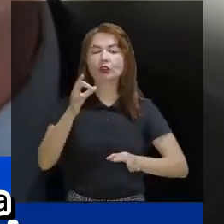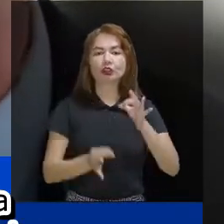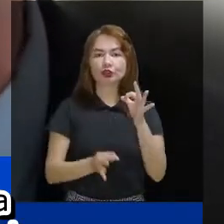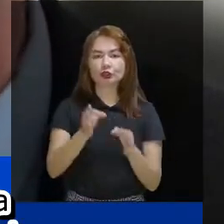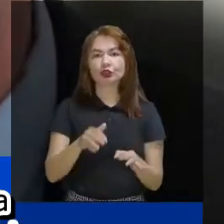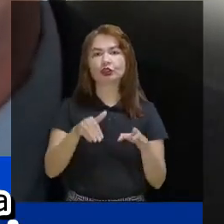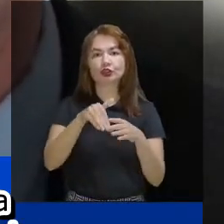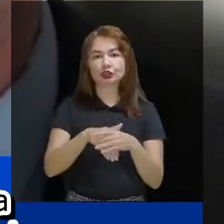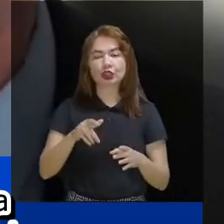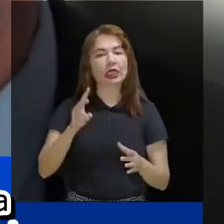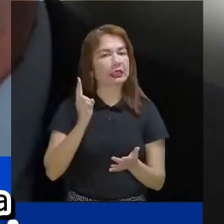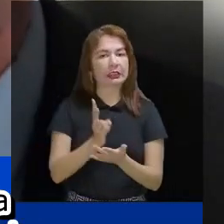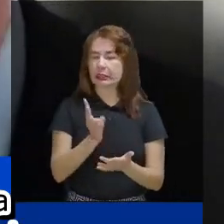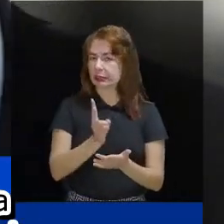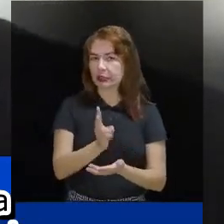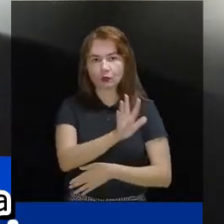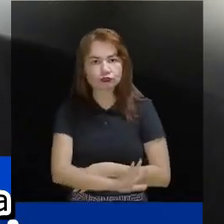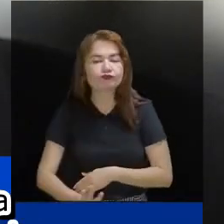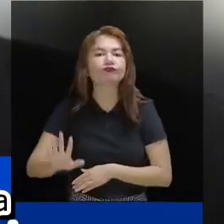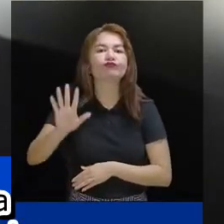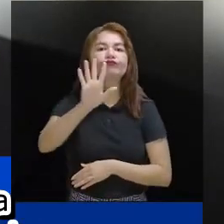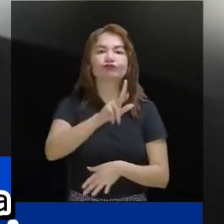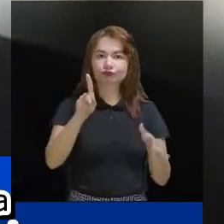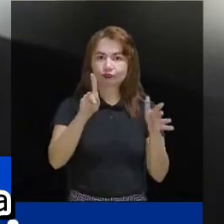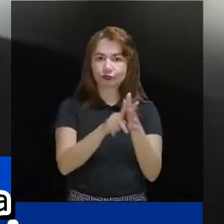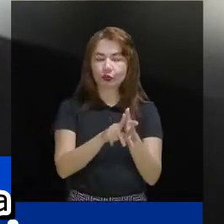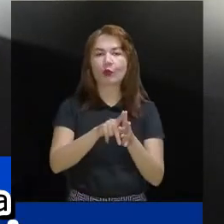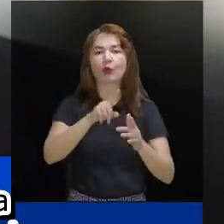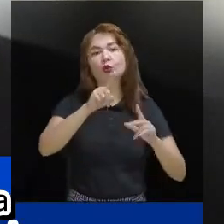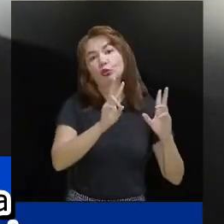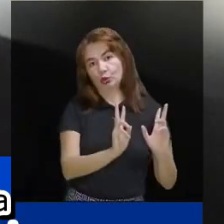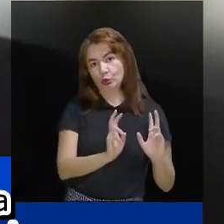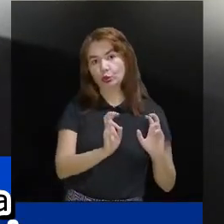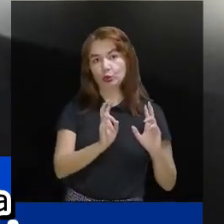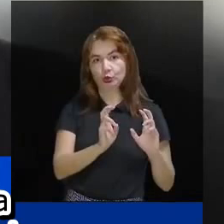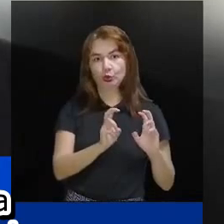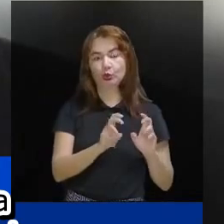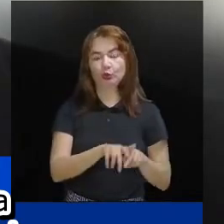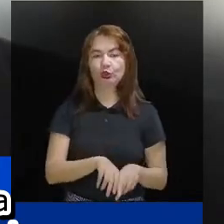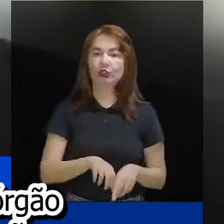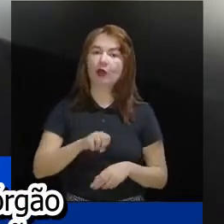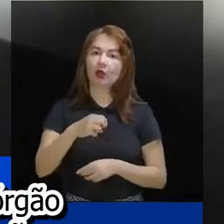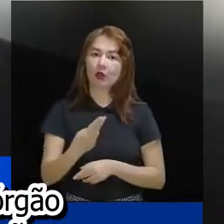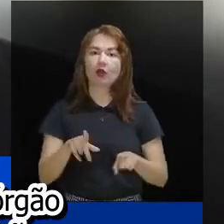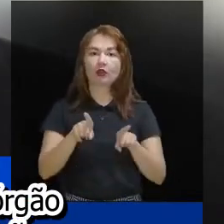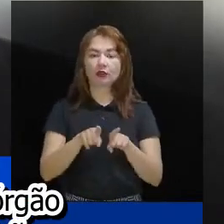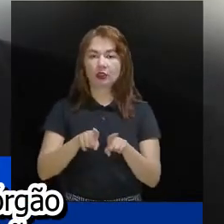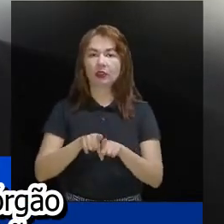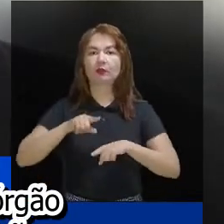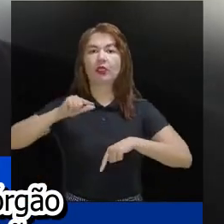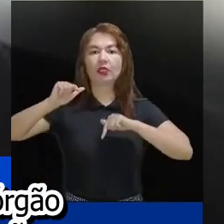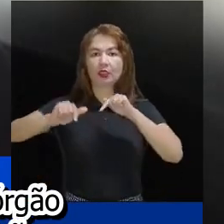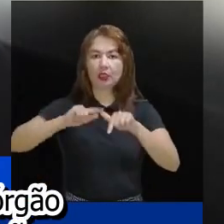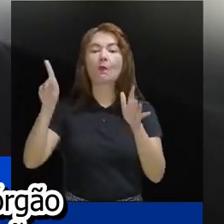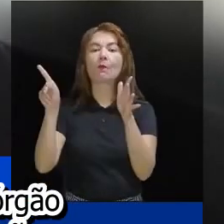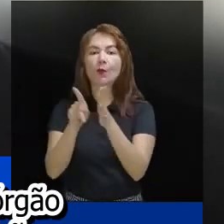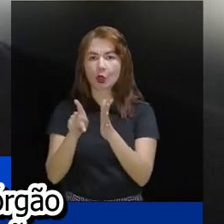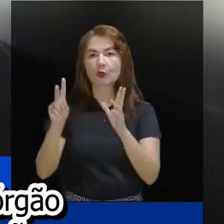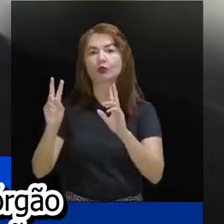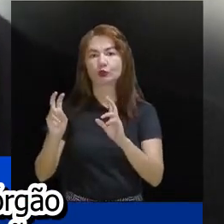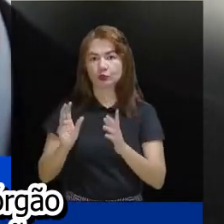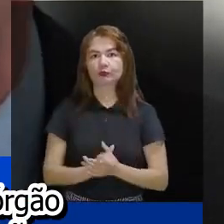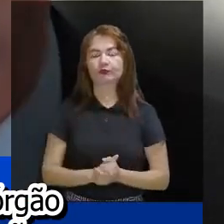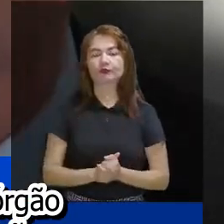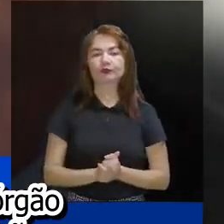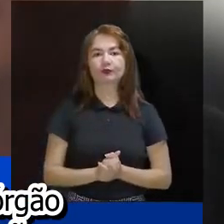Eleitoral é sempre absoluta, seja em razão da matéria, conforme prevê a Constituição Federal, seja em razão da função, a qual diz respeito